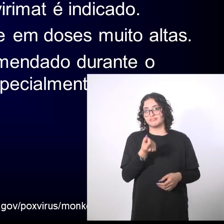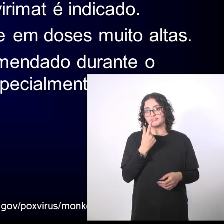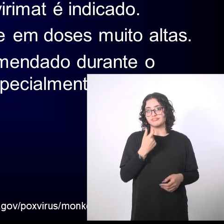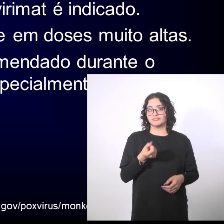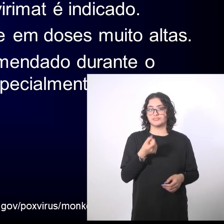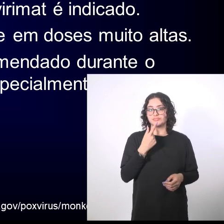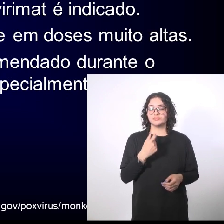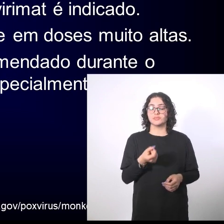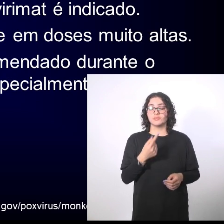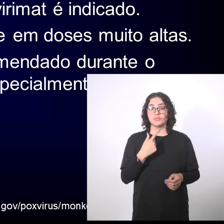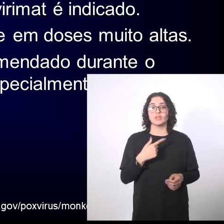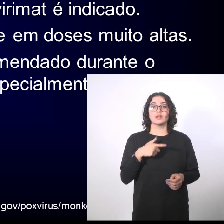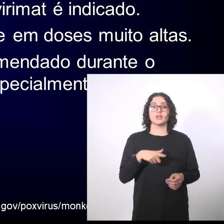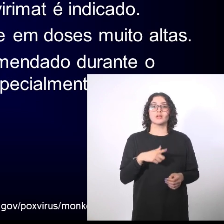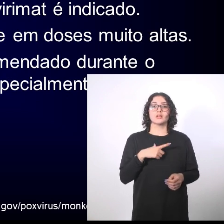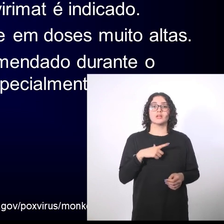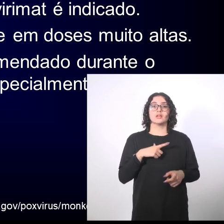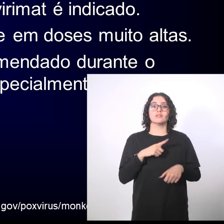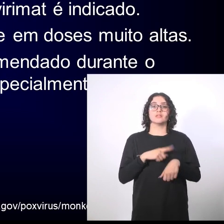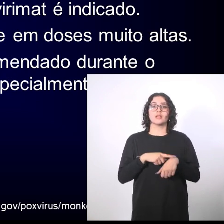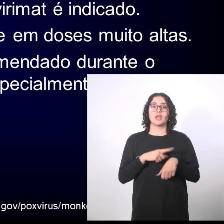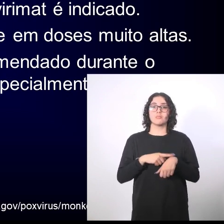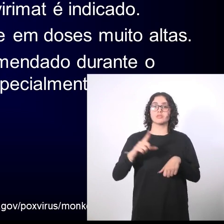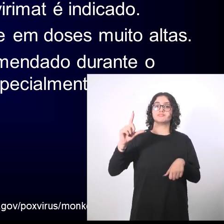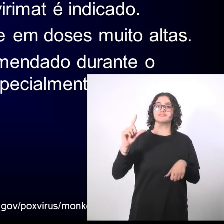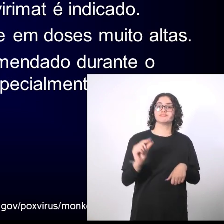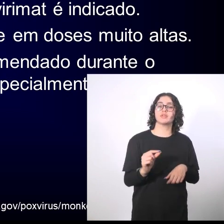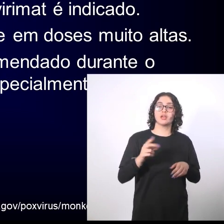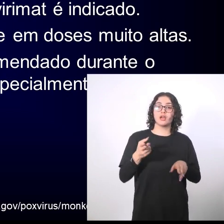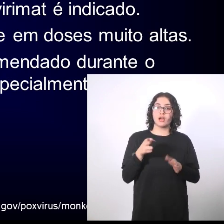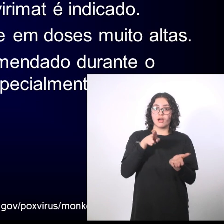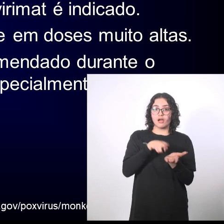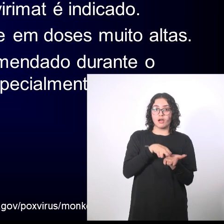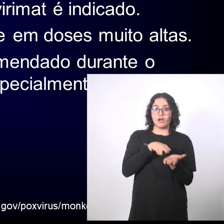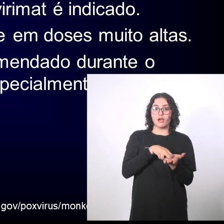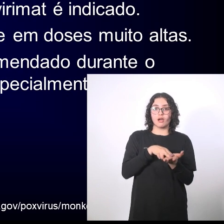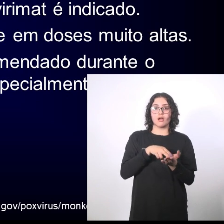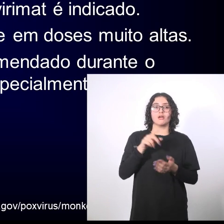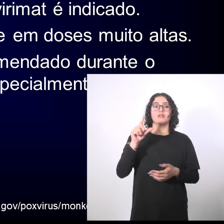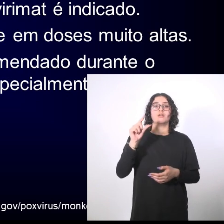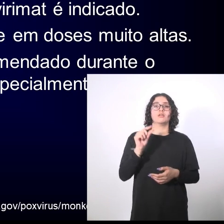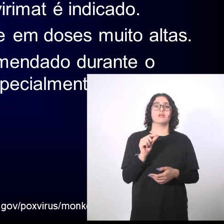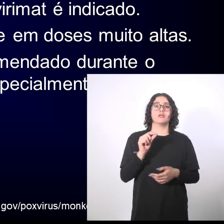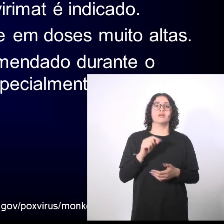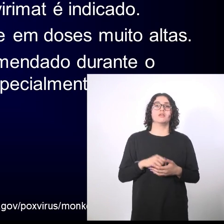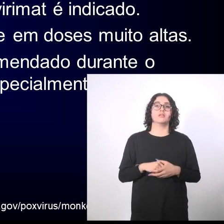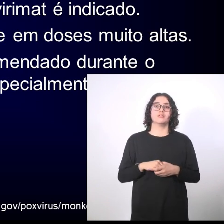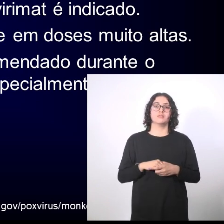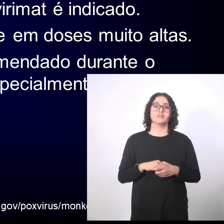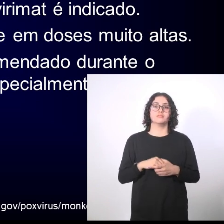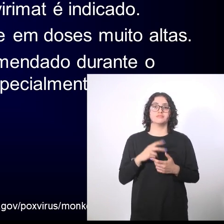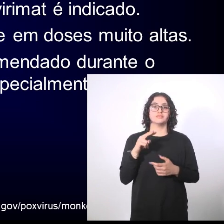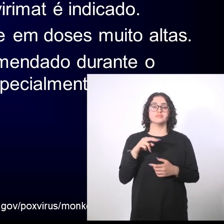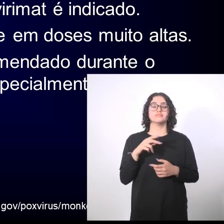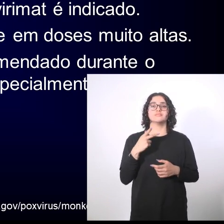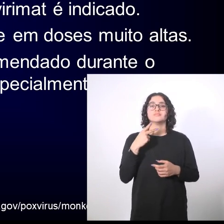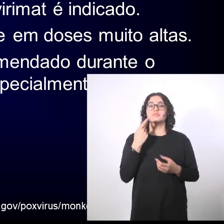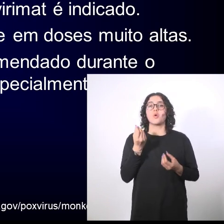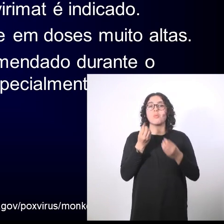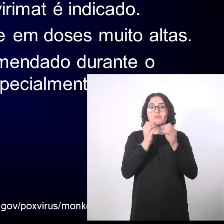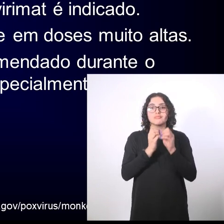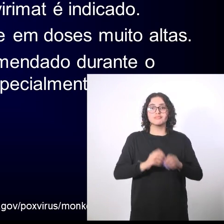estudo, tiveram menor tempo de internação e menor número de lesões e de shedding viral, ou seja,